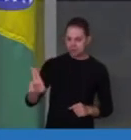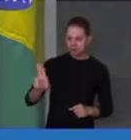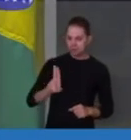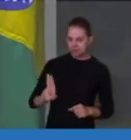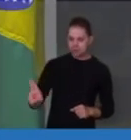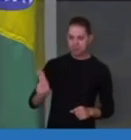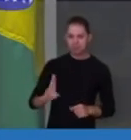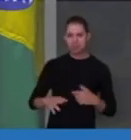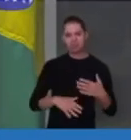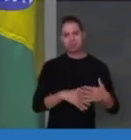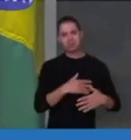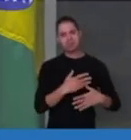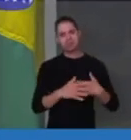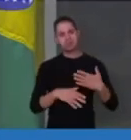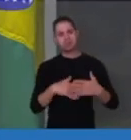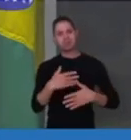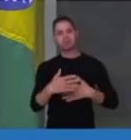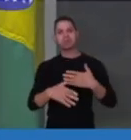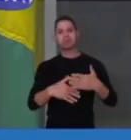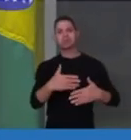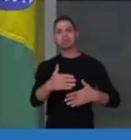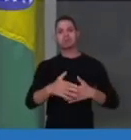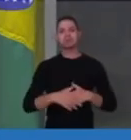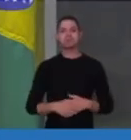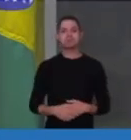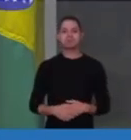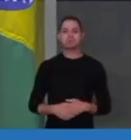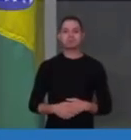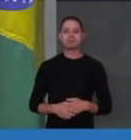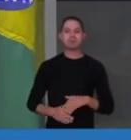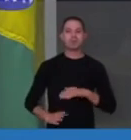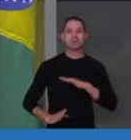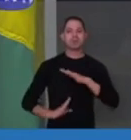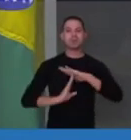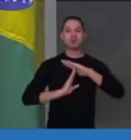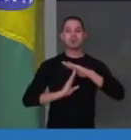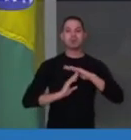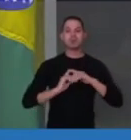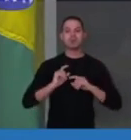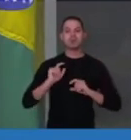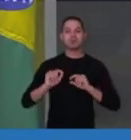coisas continuaram. Culminou com a